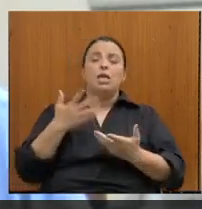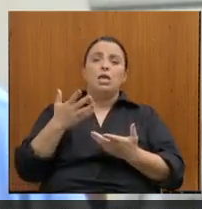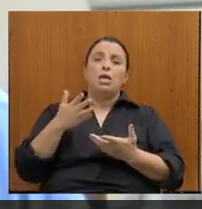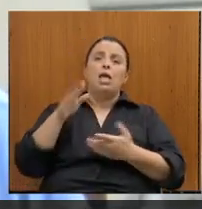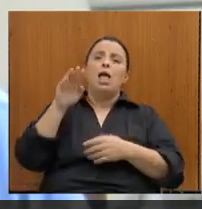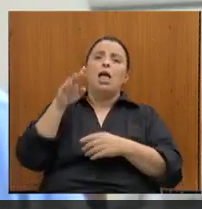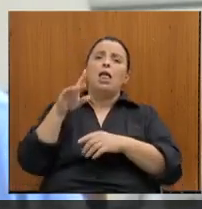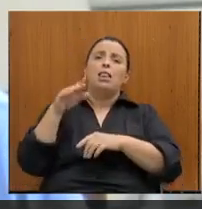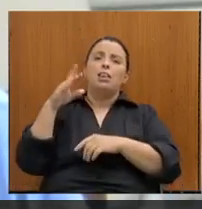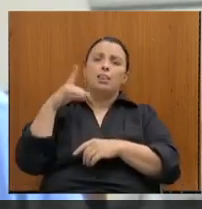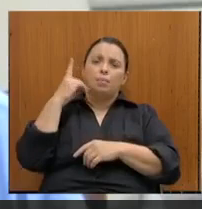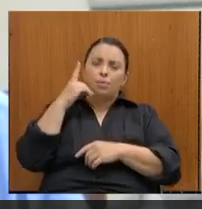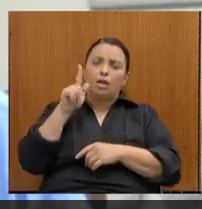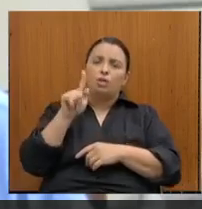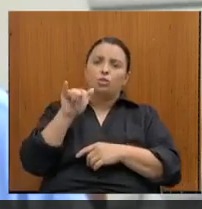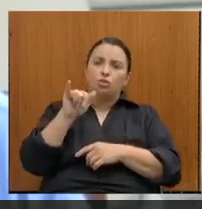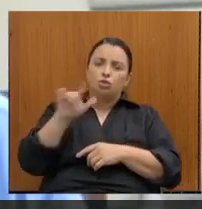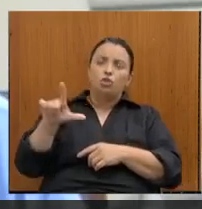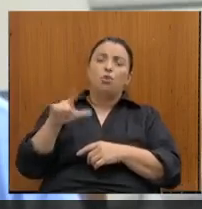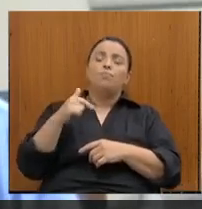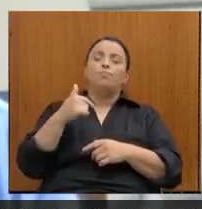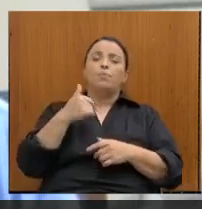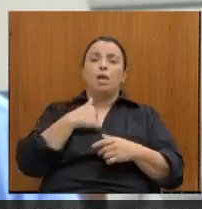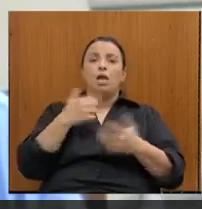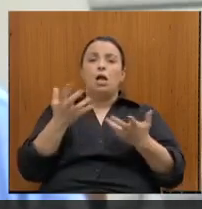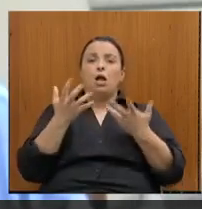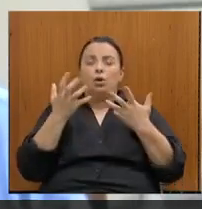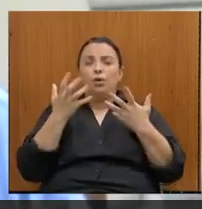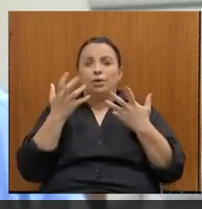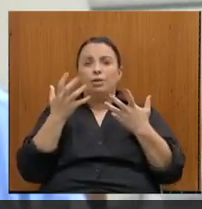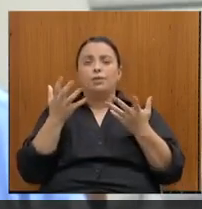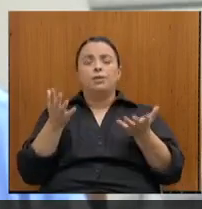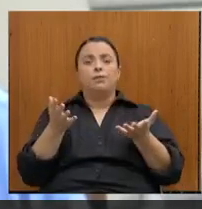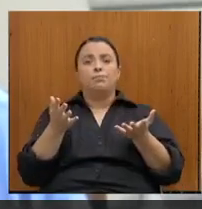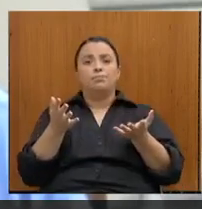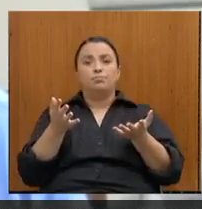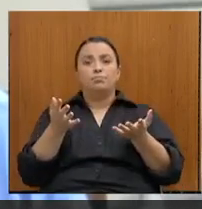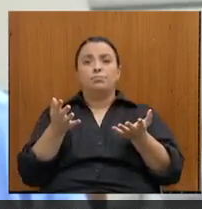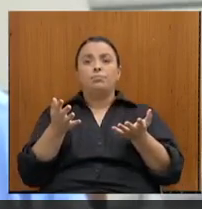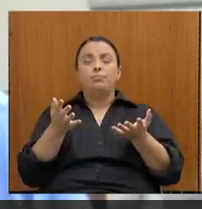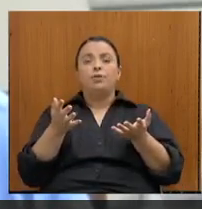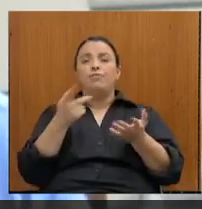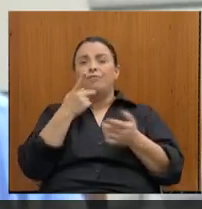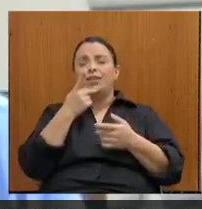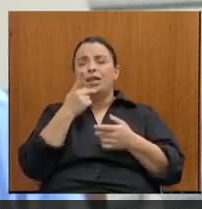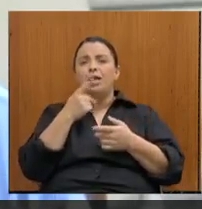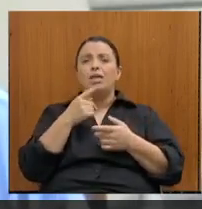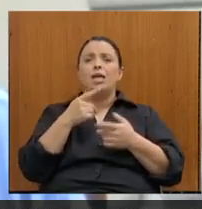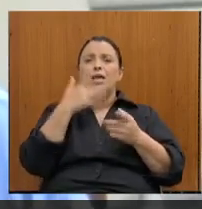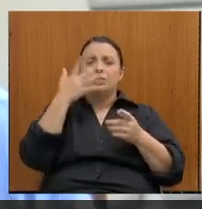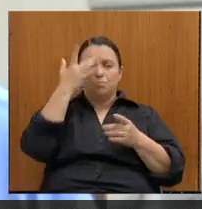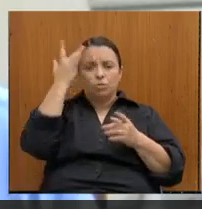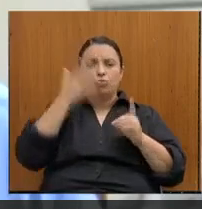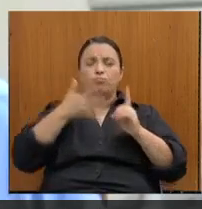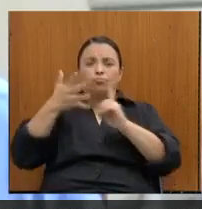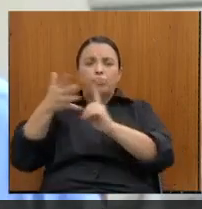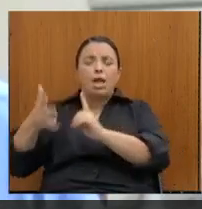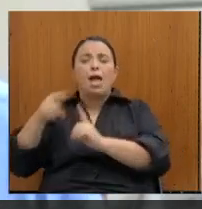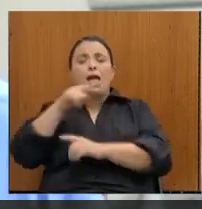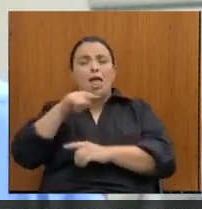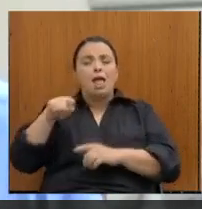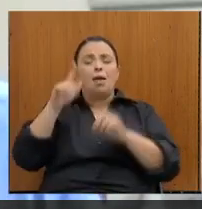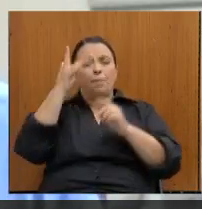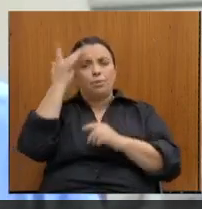colocou hoje nesta nesse ambiente nessa tarde são pessoas realmente estão engajados em procurar